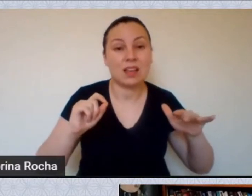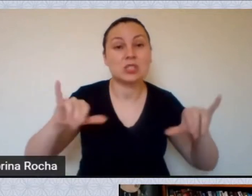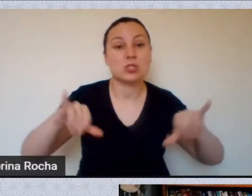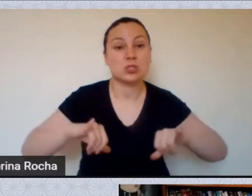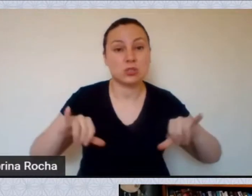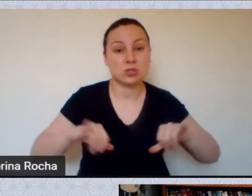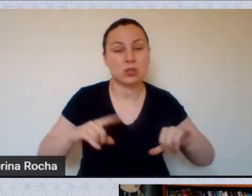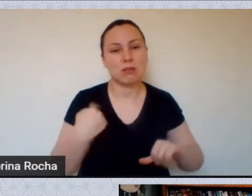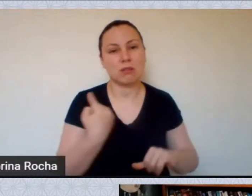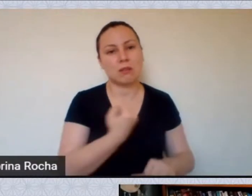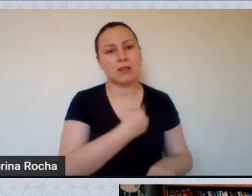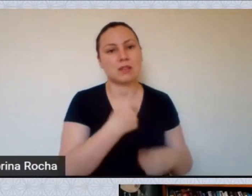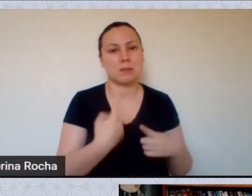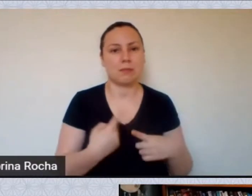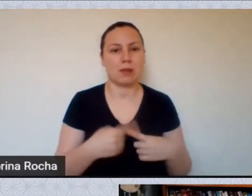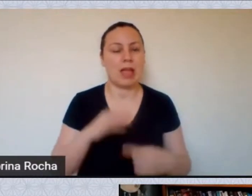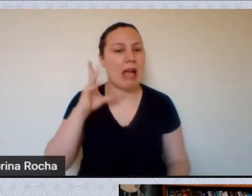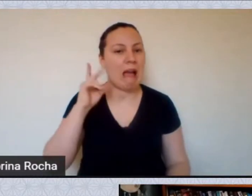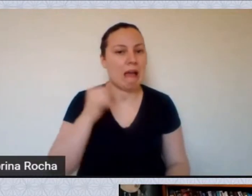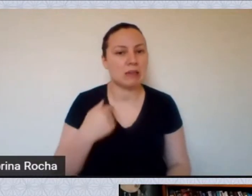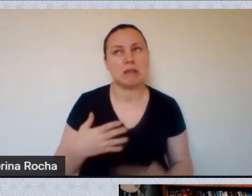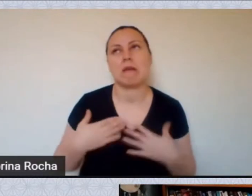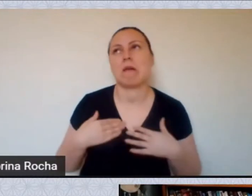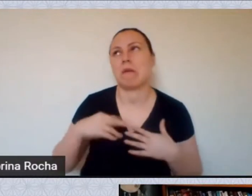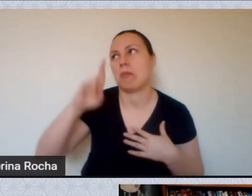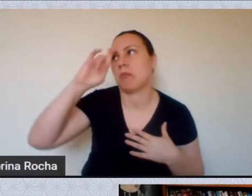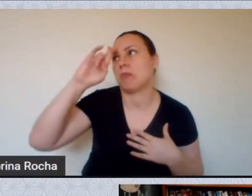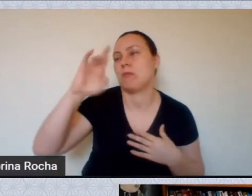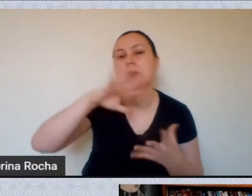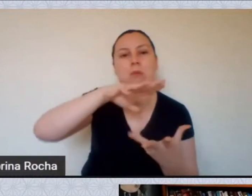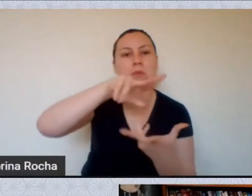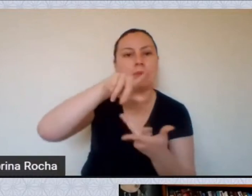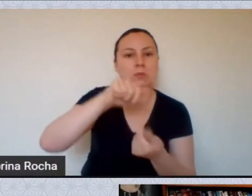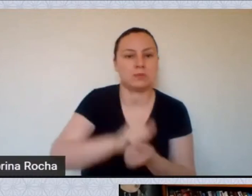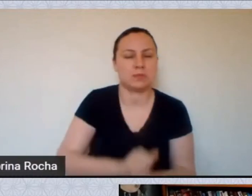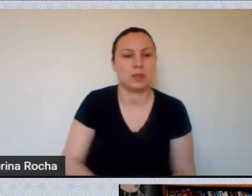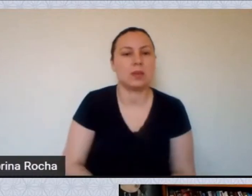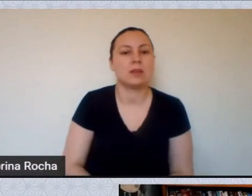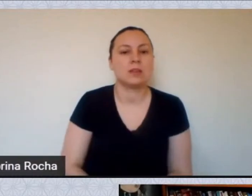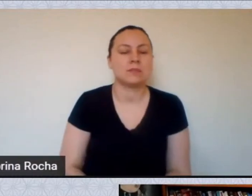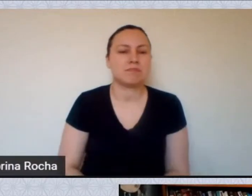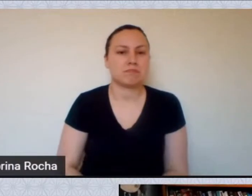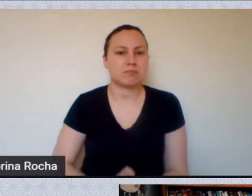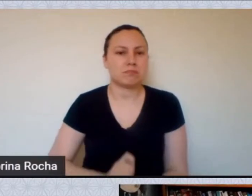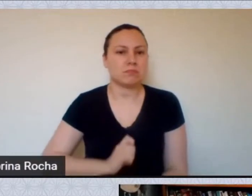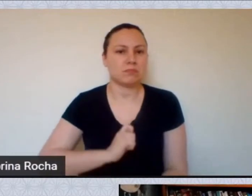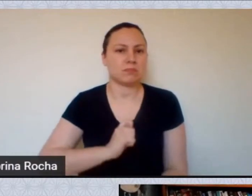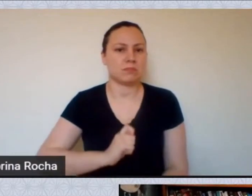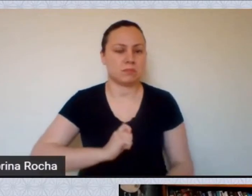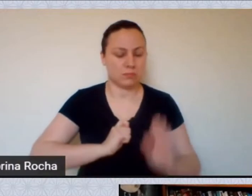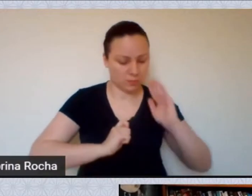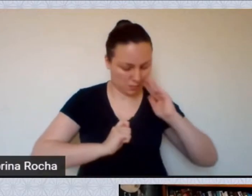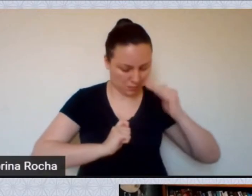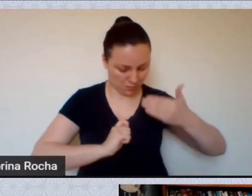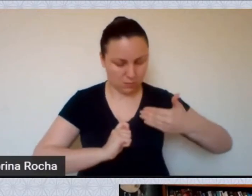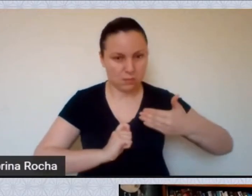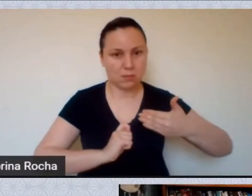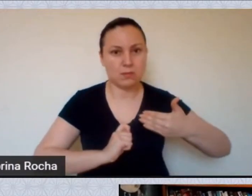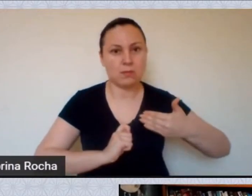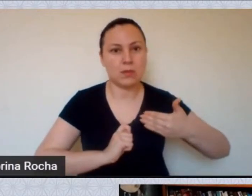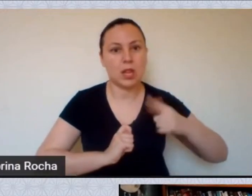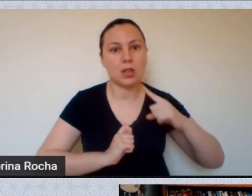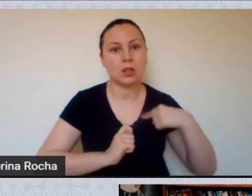mundo, né? A gente fala hoje, né? Nós estamos vivendo no antropoceno, o período da Terra chamado antropoceno, quer dizer, o período em que